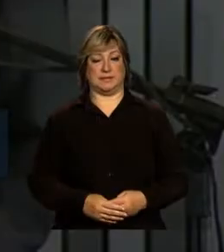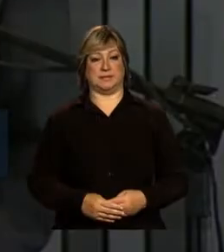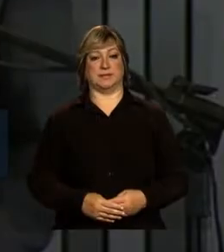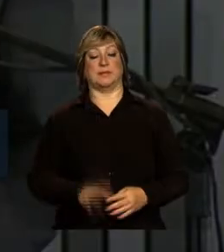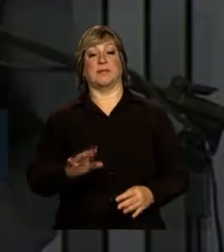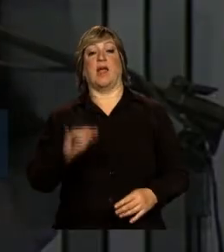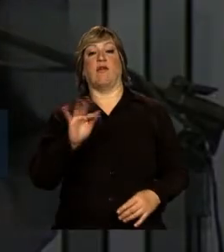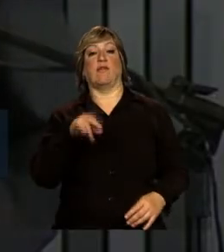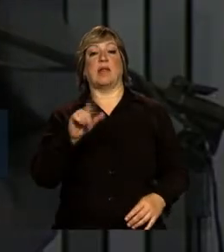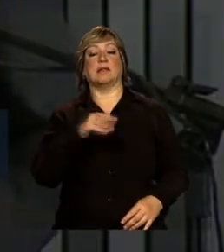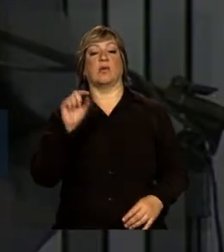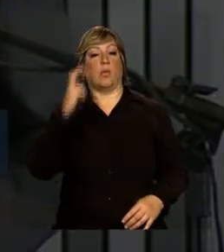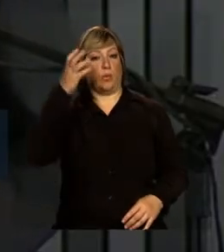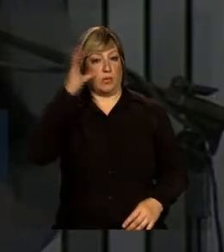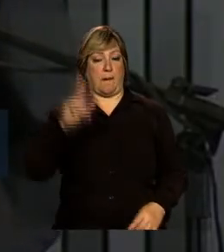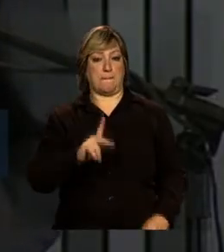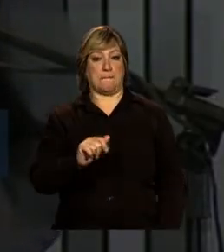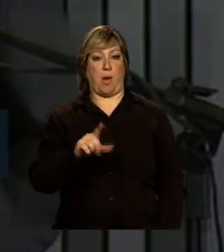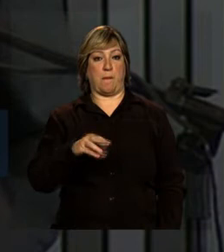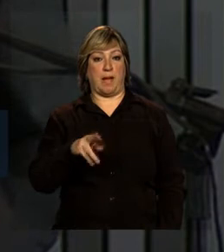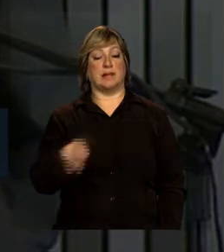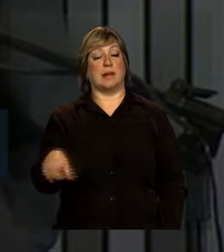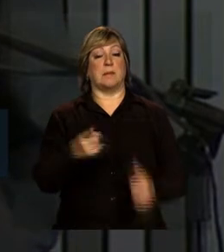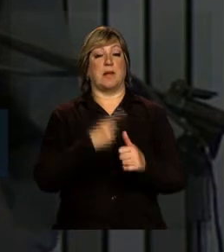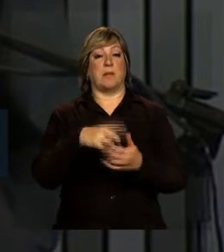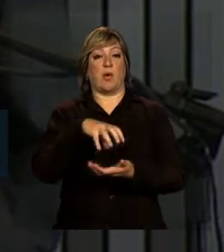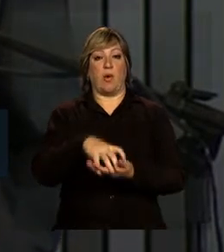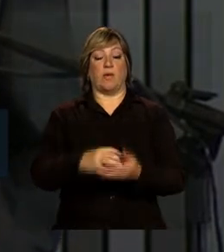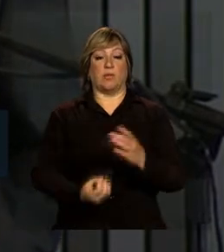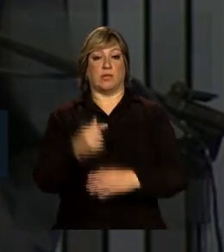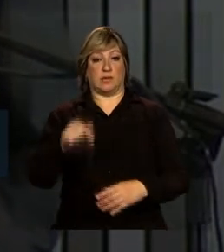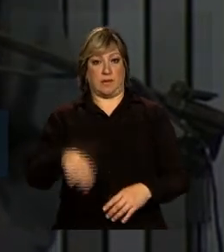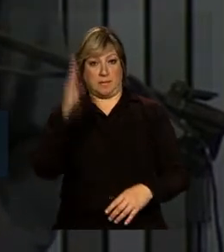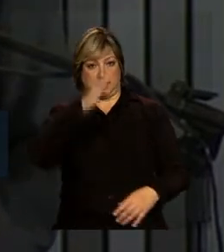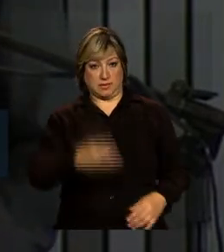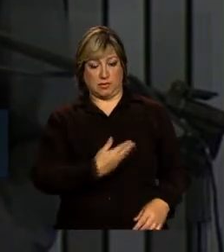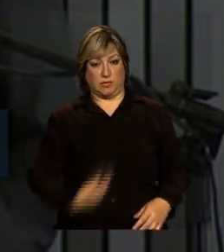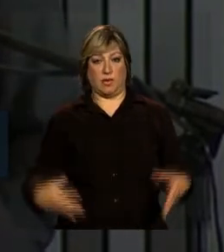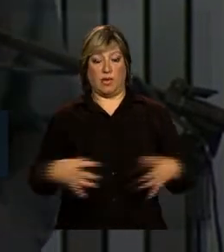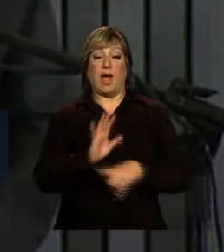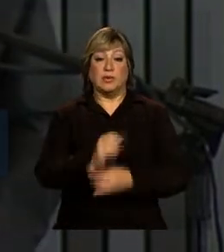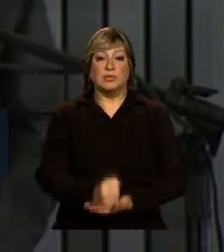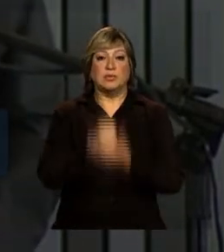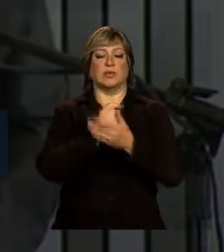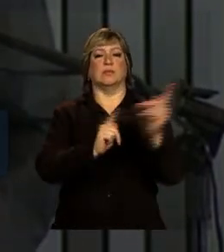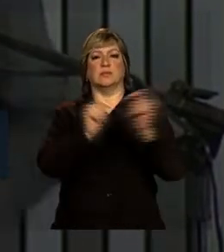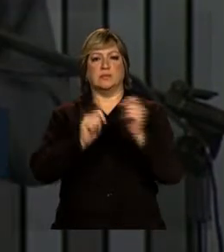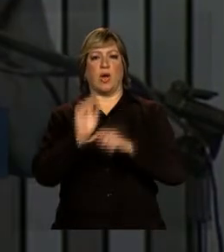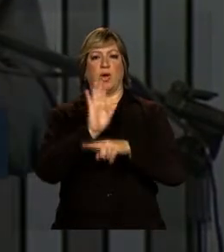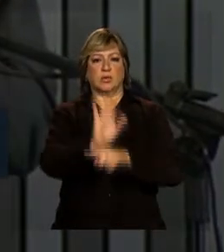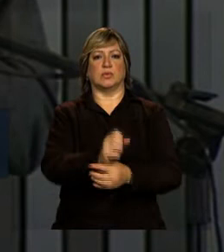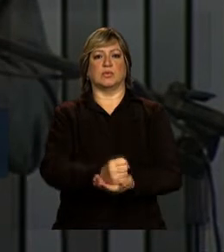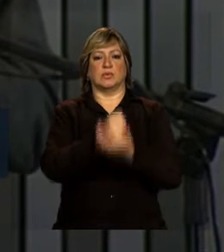A Fundação Cultural Palmares é o primeiro órgão criado no Estado brasileiro com a missão institucional de promover a preservação, a